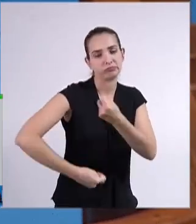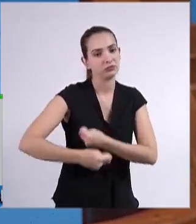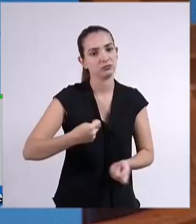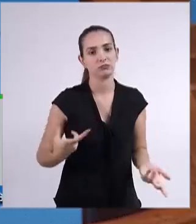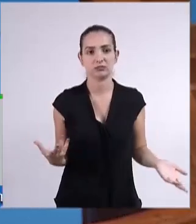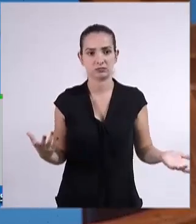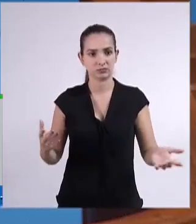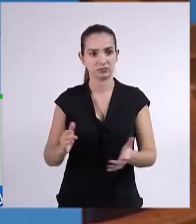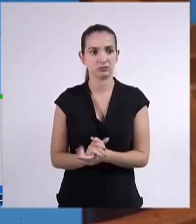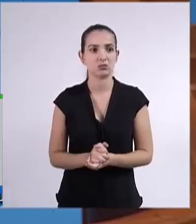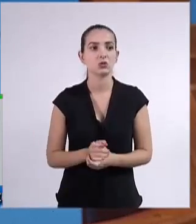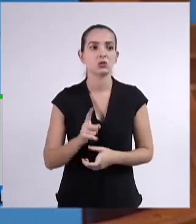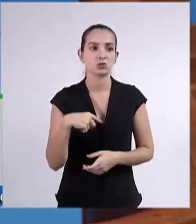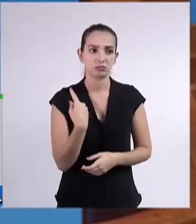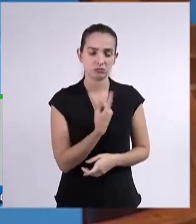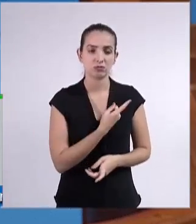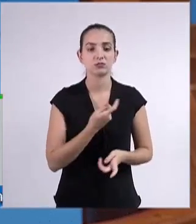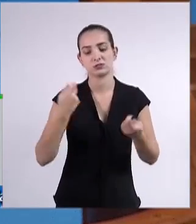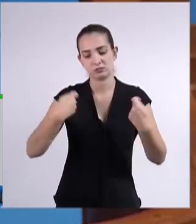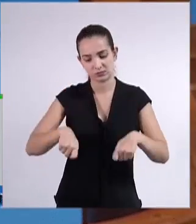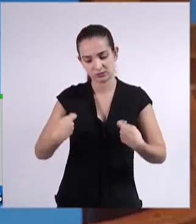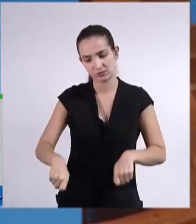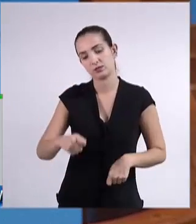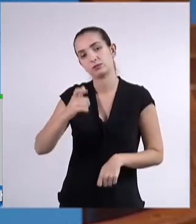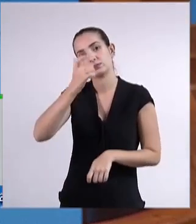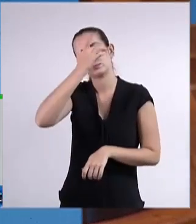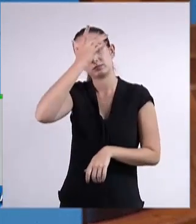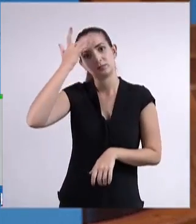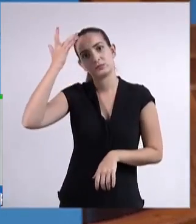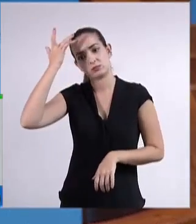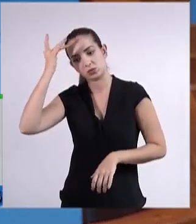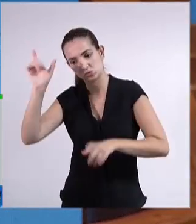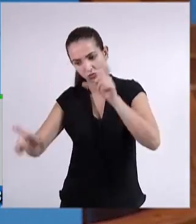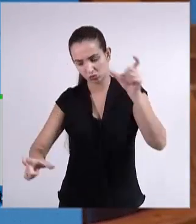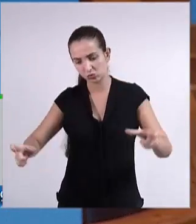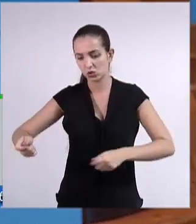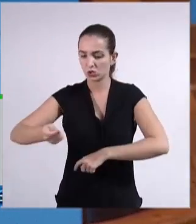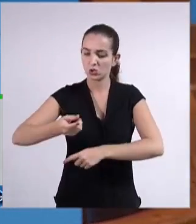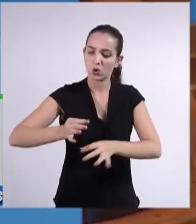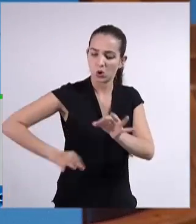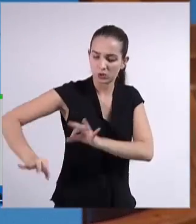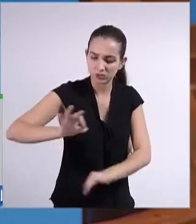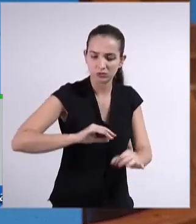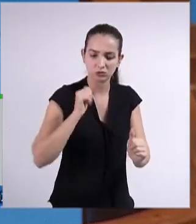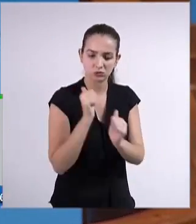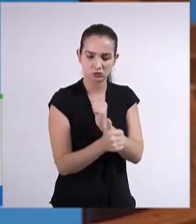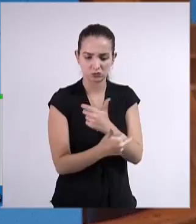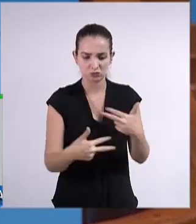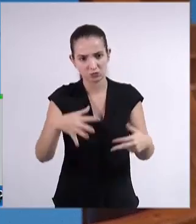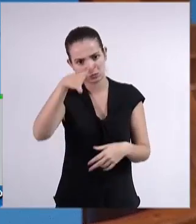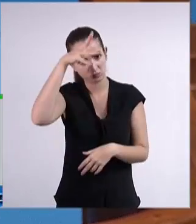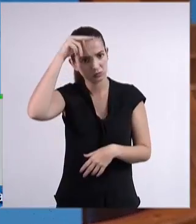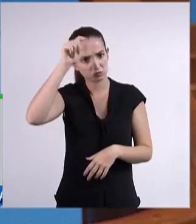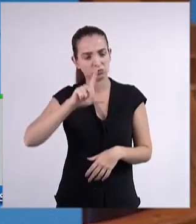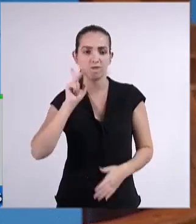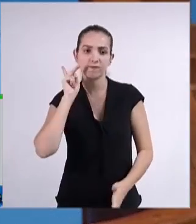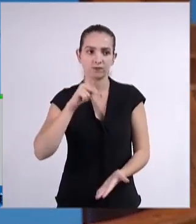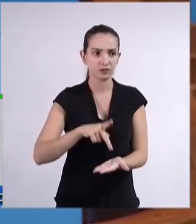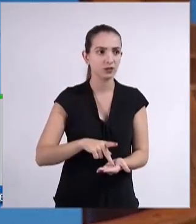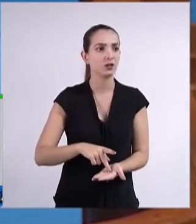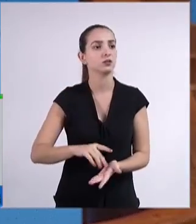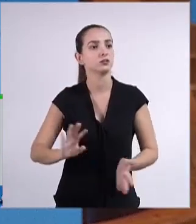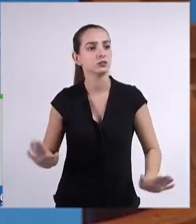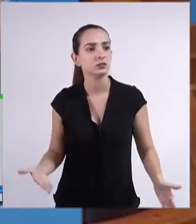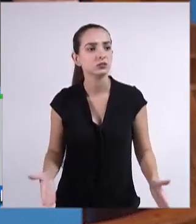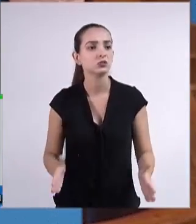Nós precisamos de pessoas que organizem o futebol no Mato Grosso do Sul de verdade, que incentivem